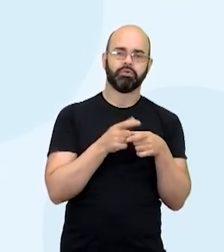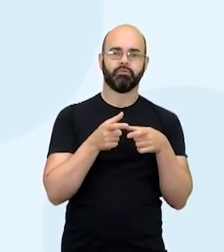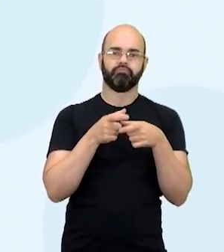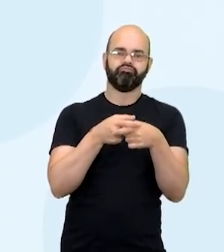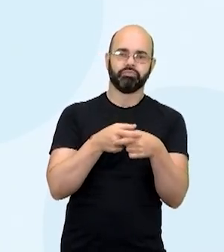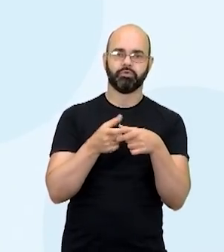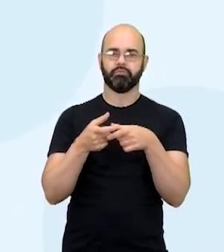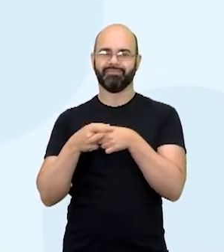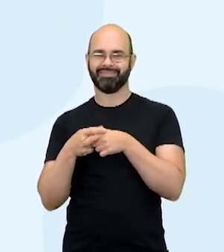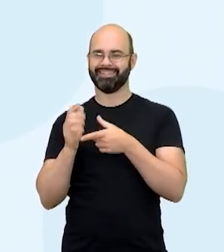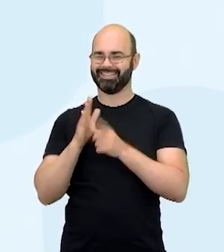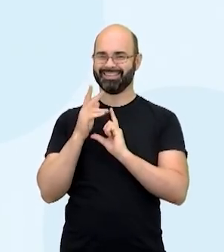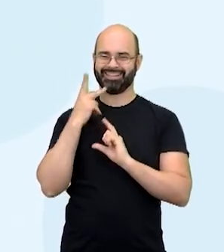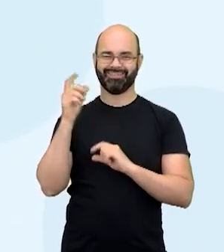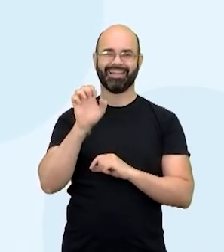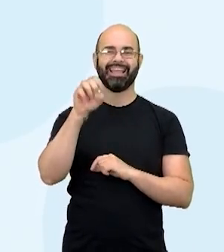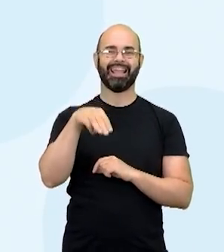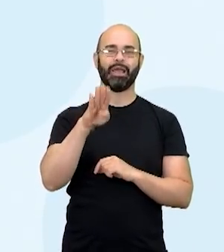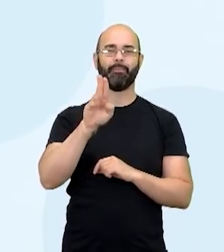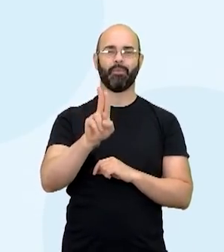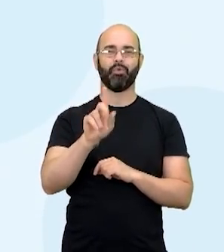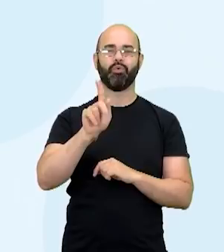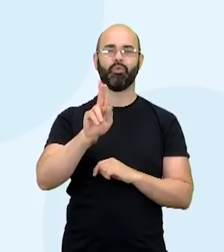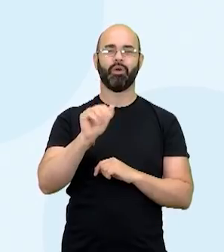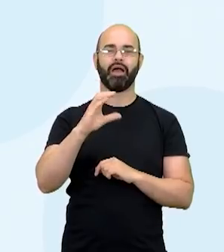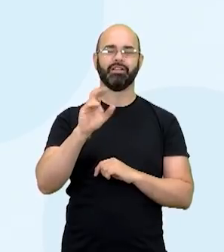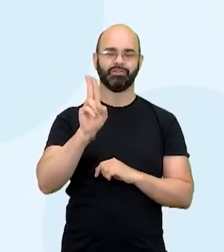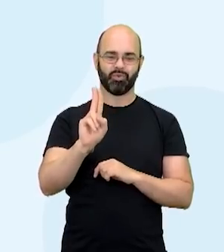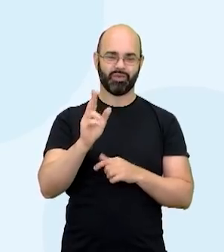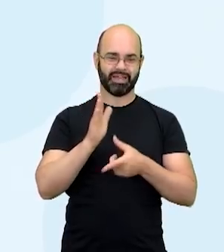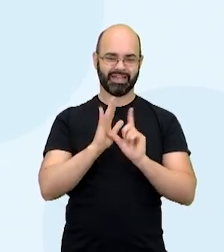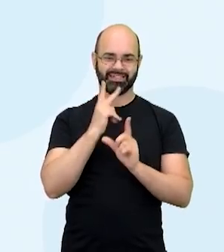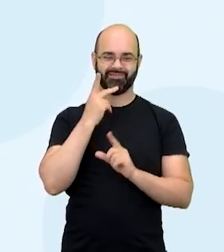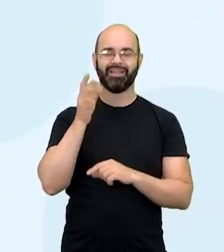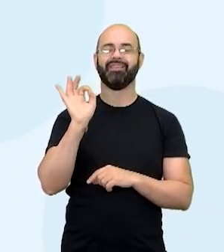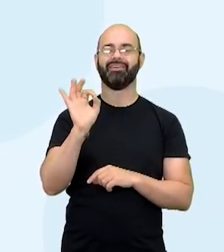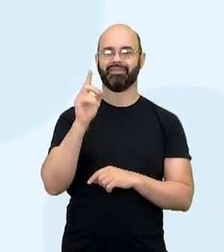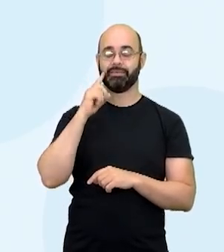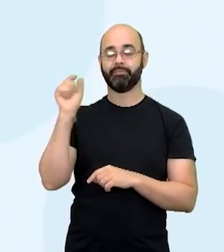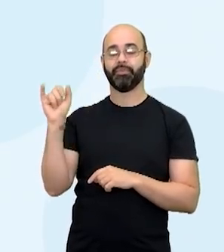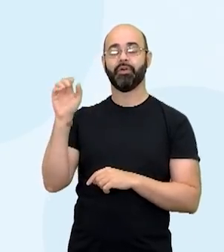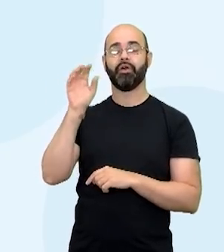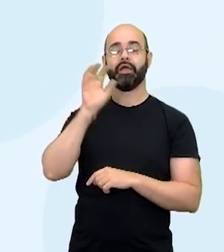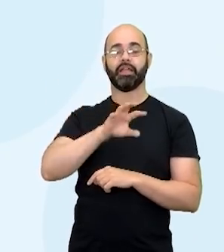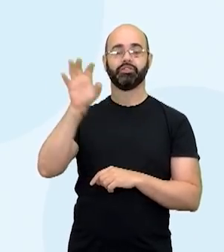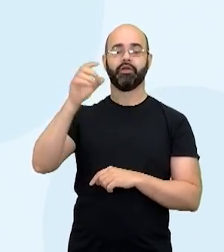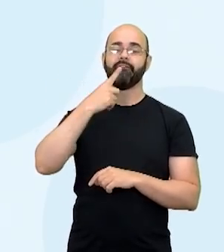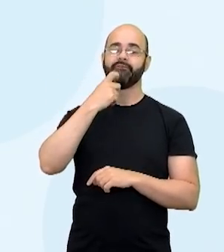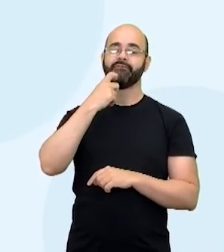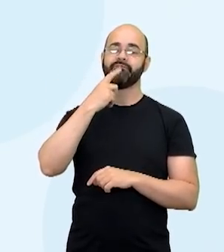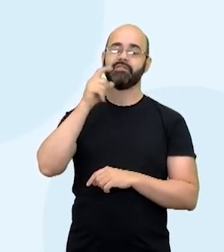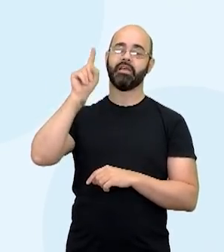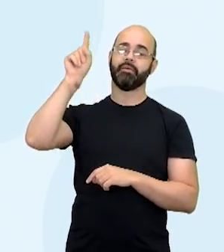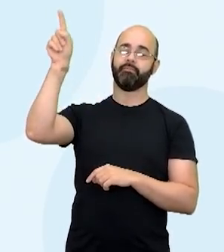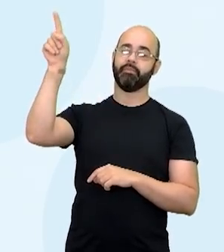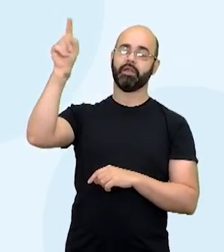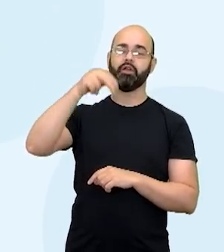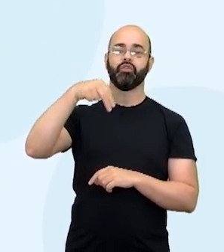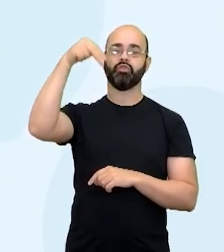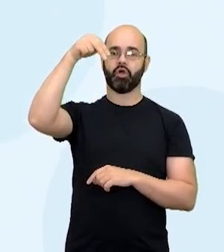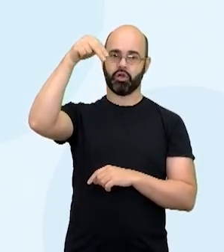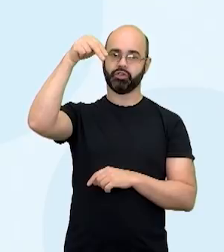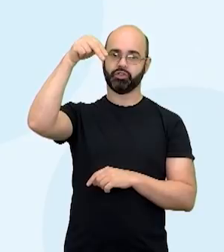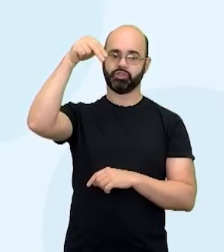aí, Embu, né? Embu-Guaçu, né? Isso mesmo. Então nós temos aí a região em vermelho, que é a sub-região